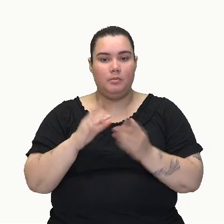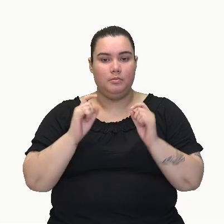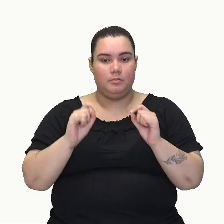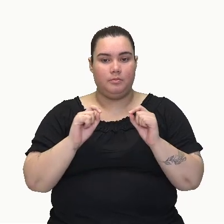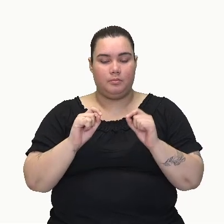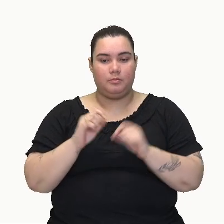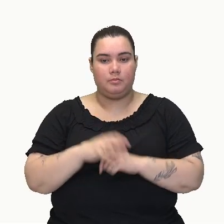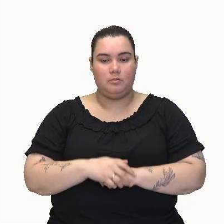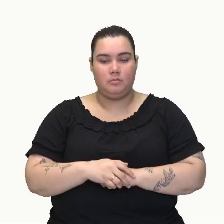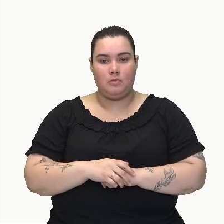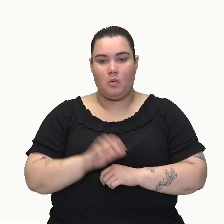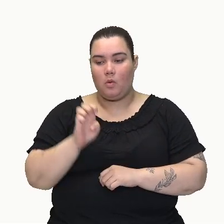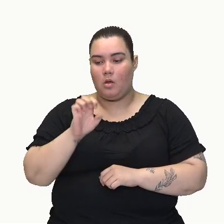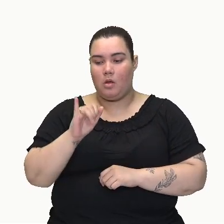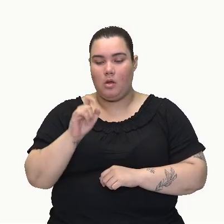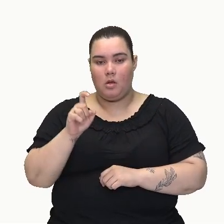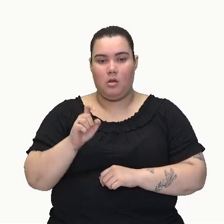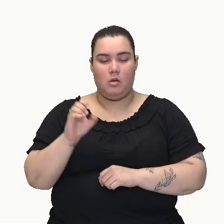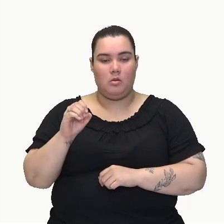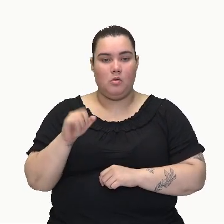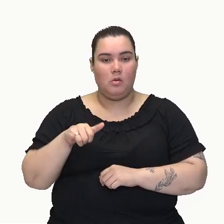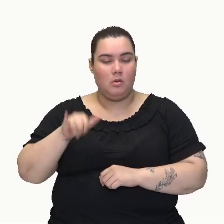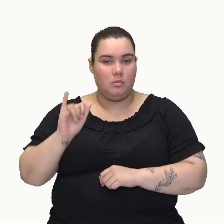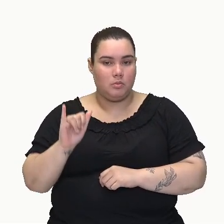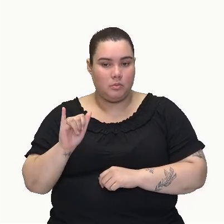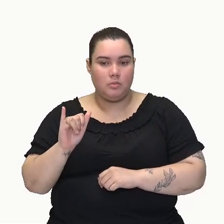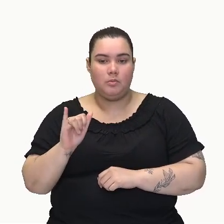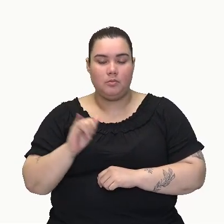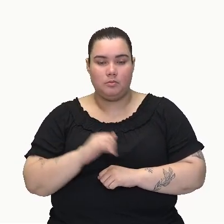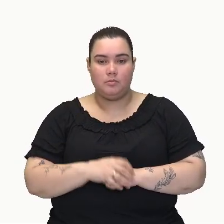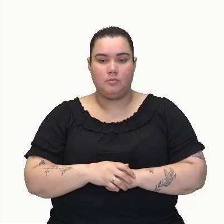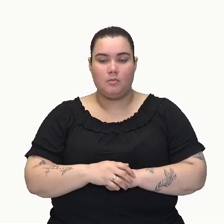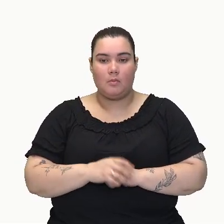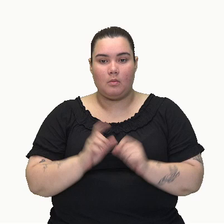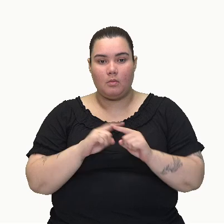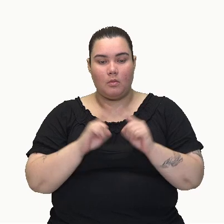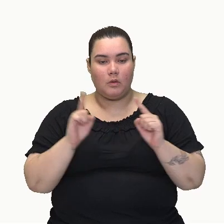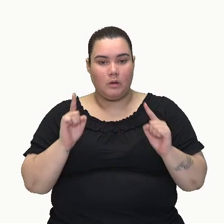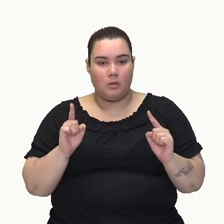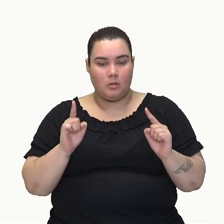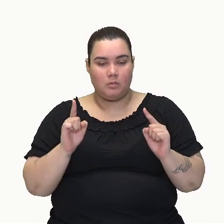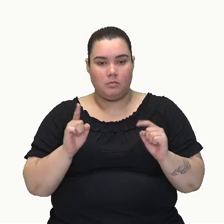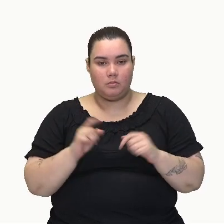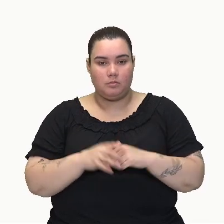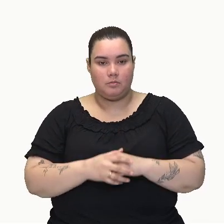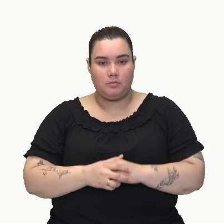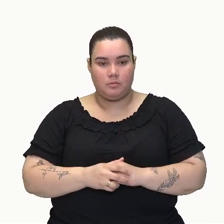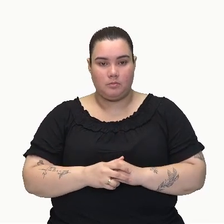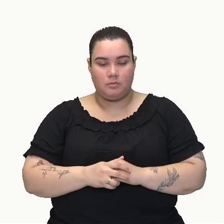o eixo y. Agora, se tomarmos